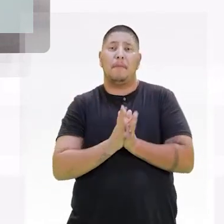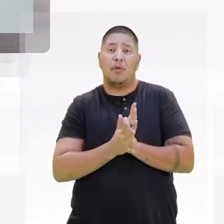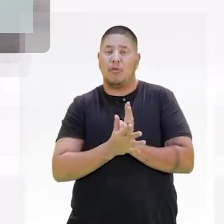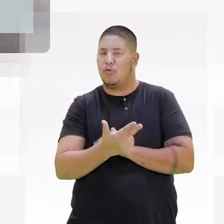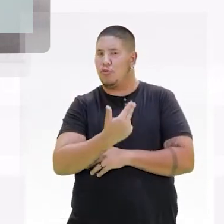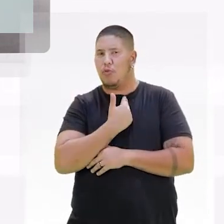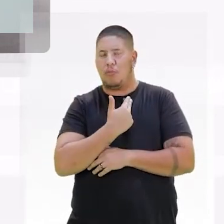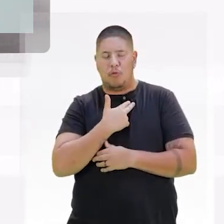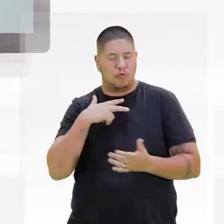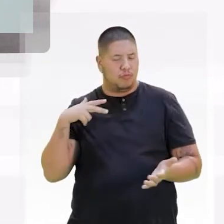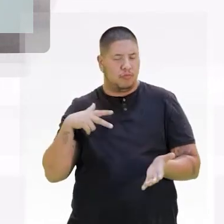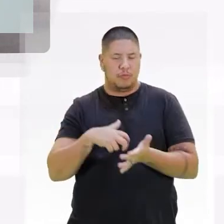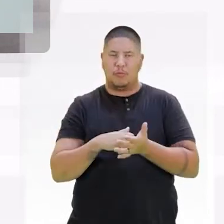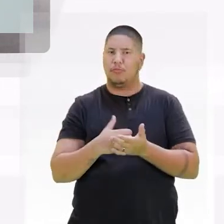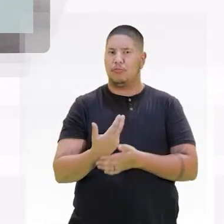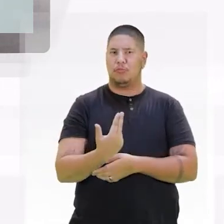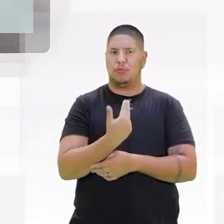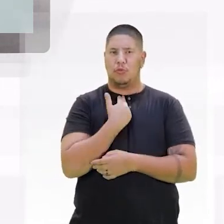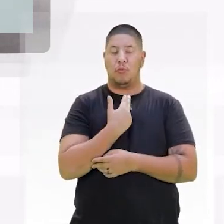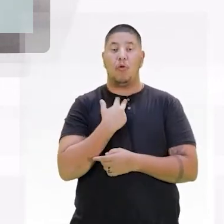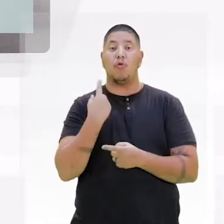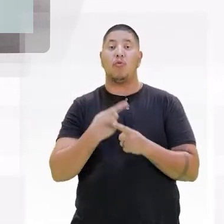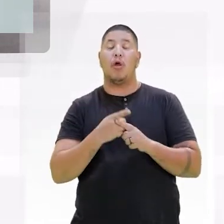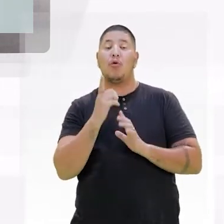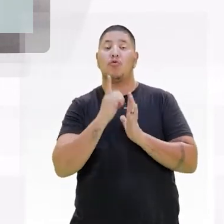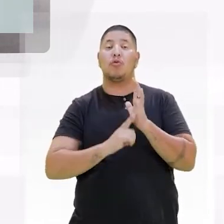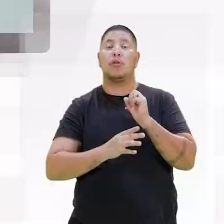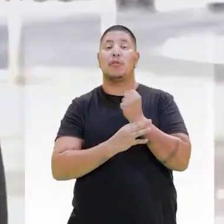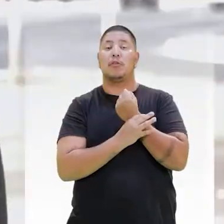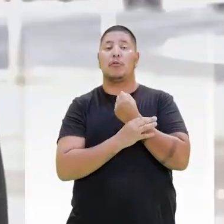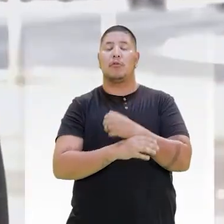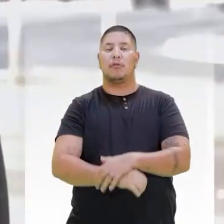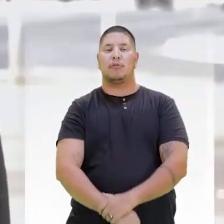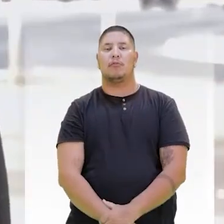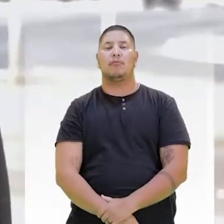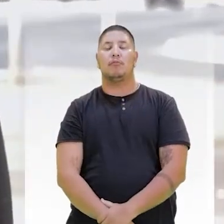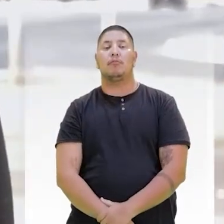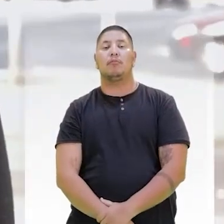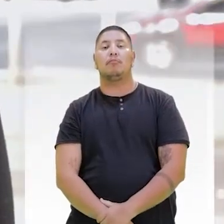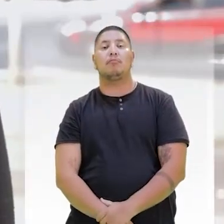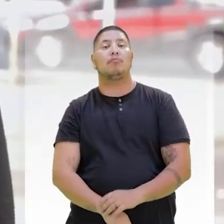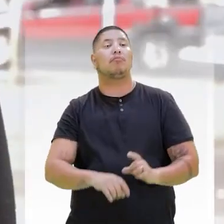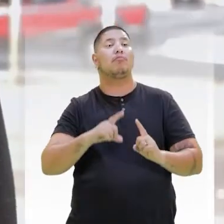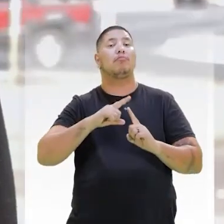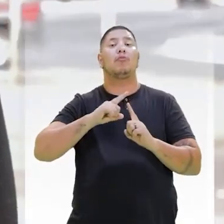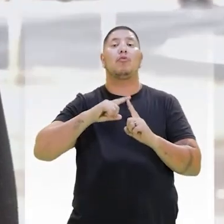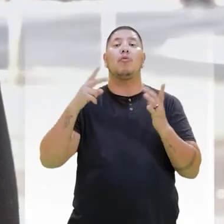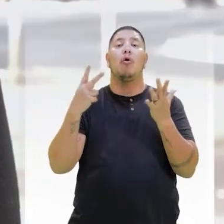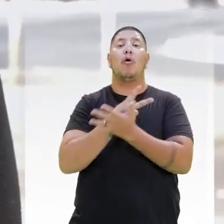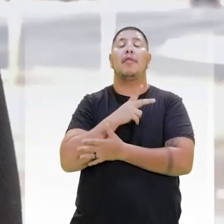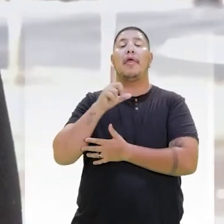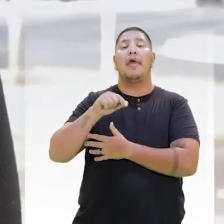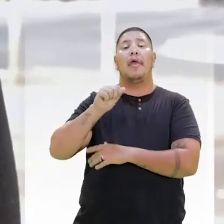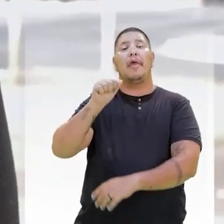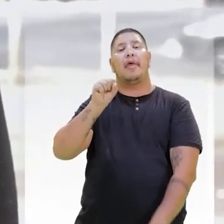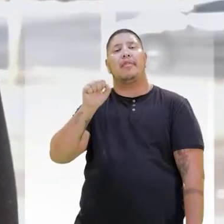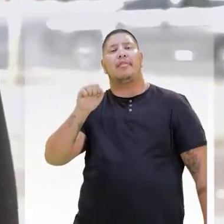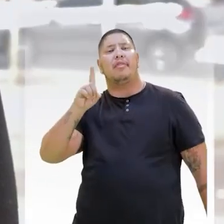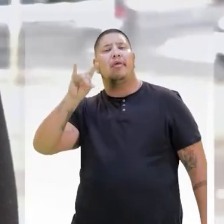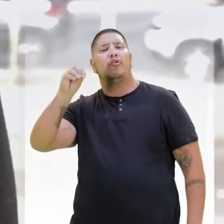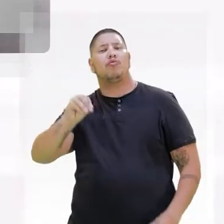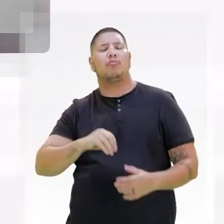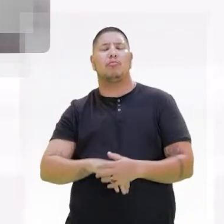de punição, porque esse direito lhe é assegurado. Que tipo de situações podem ser consideradas assédio